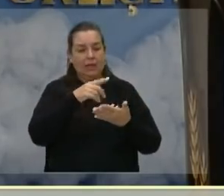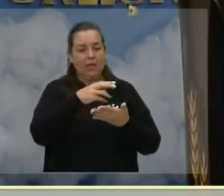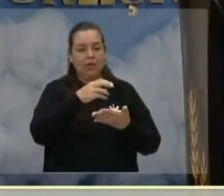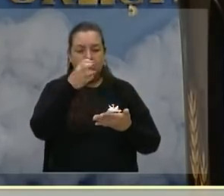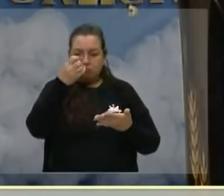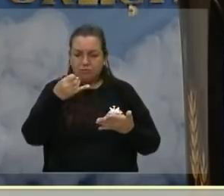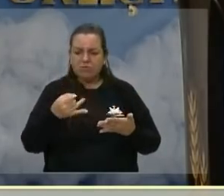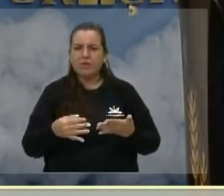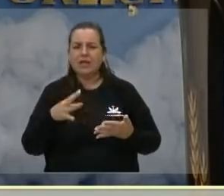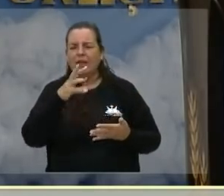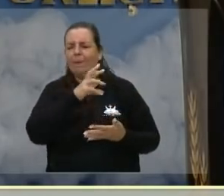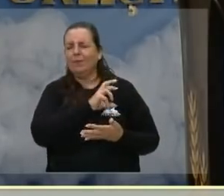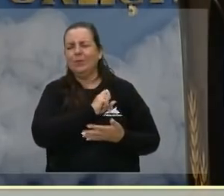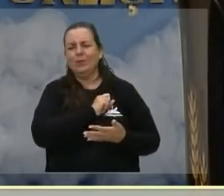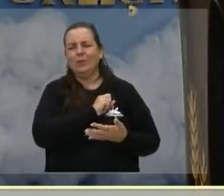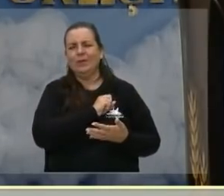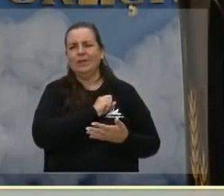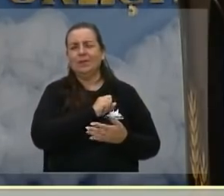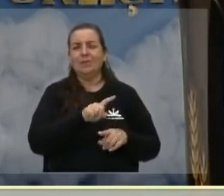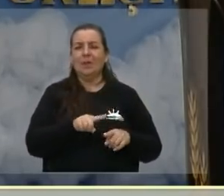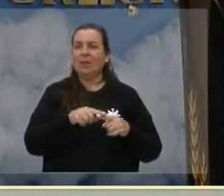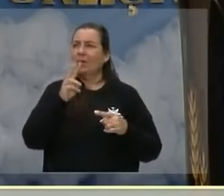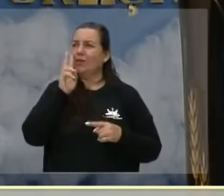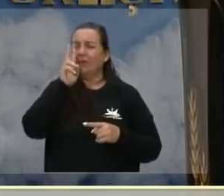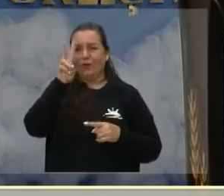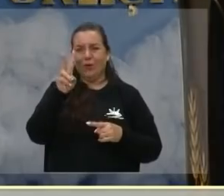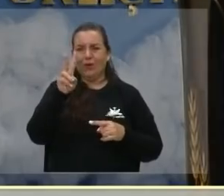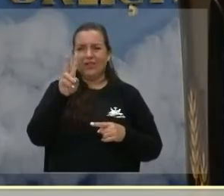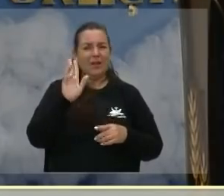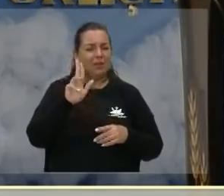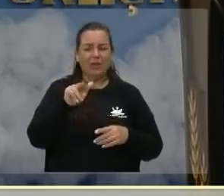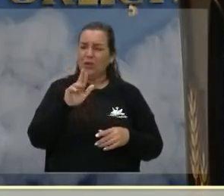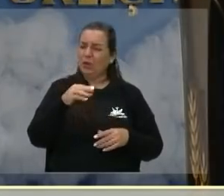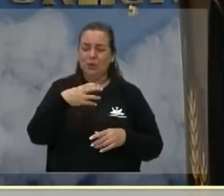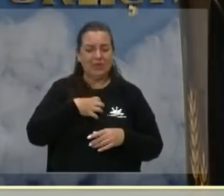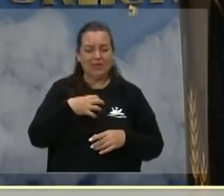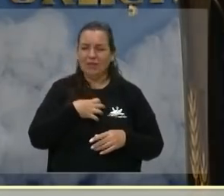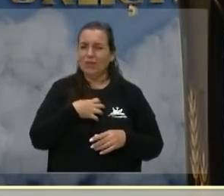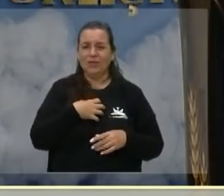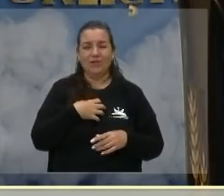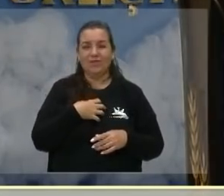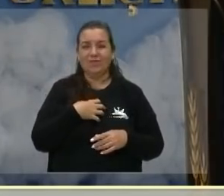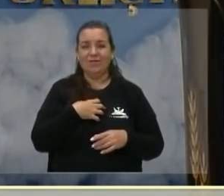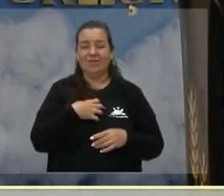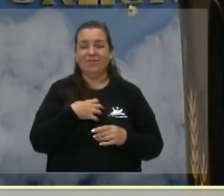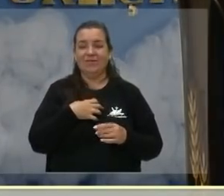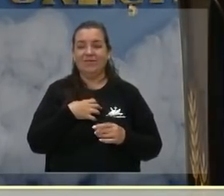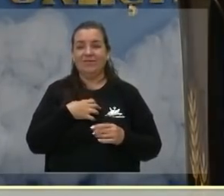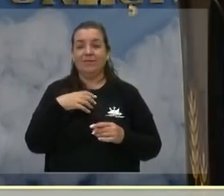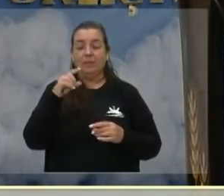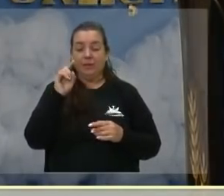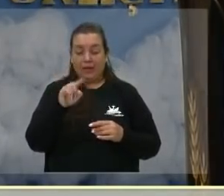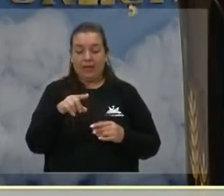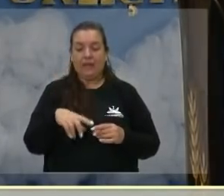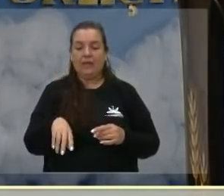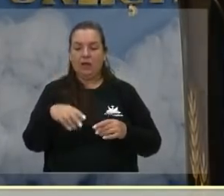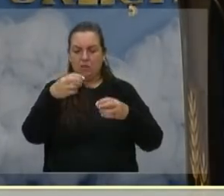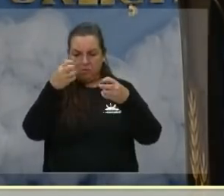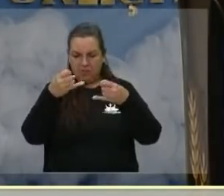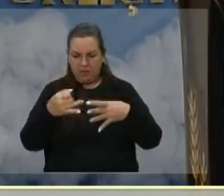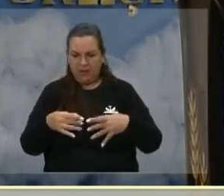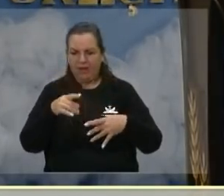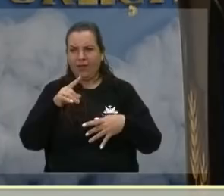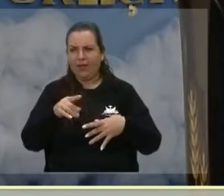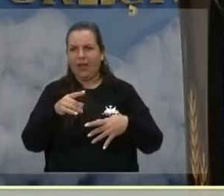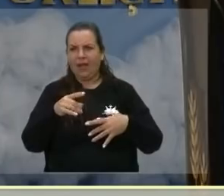de amor mais forte que nunca tinha sentido antes ele diz crê via que